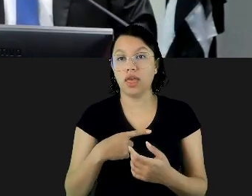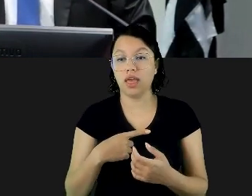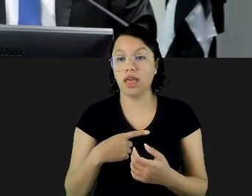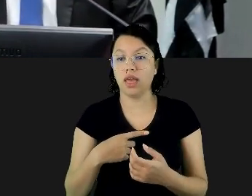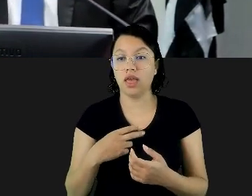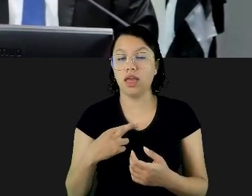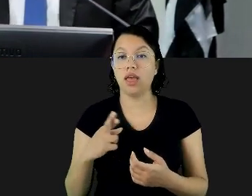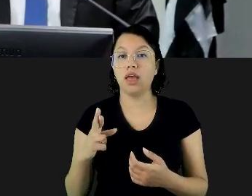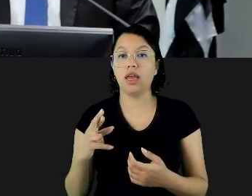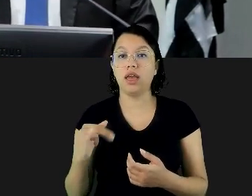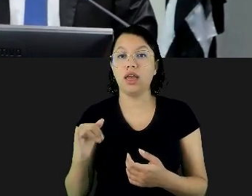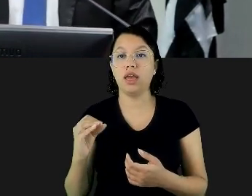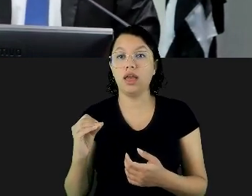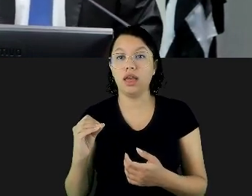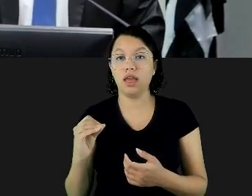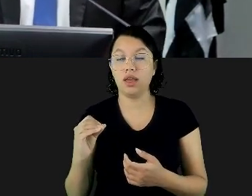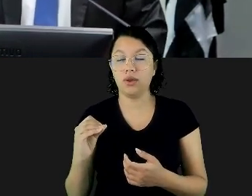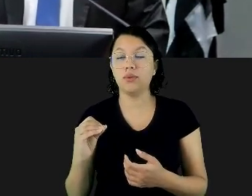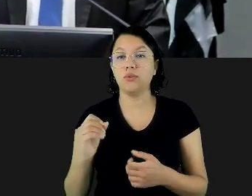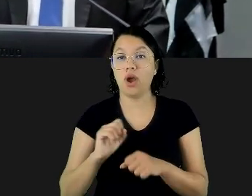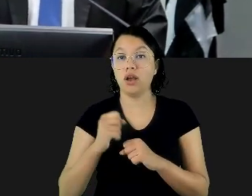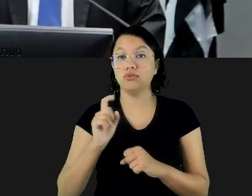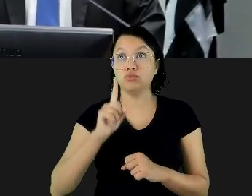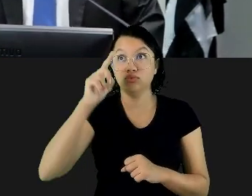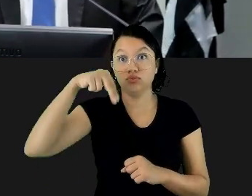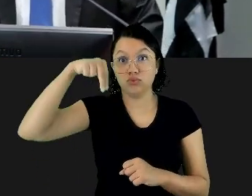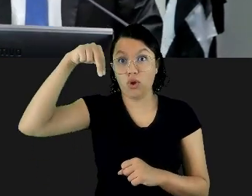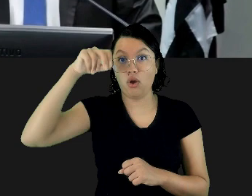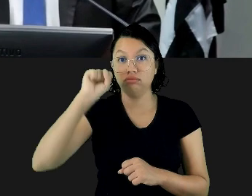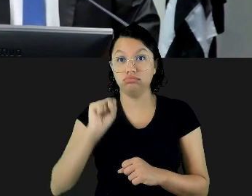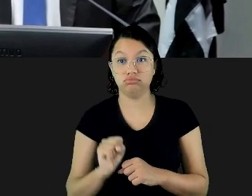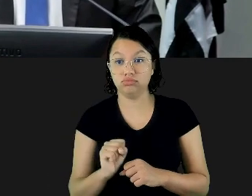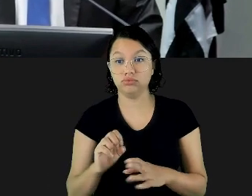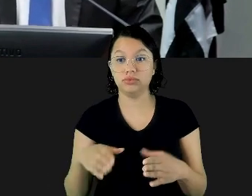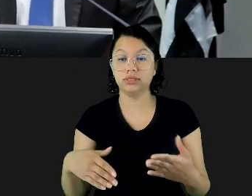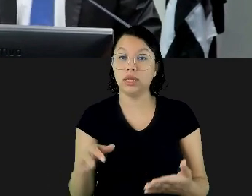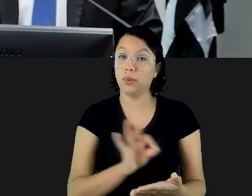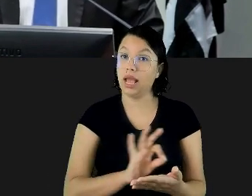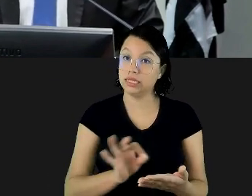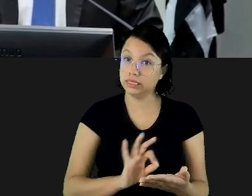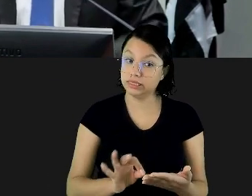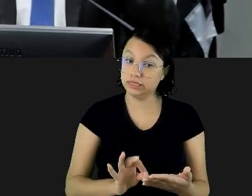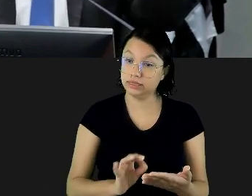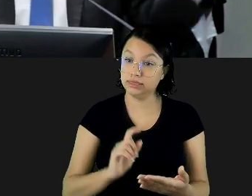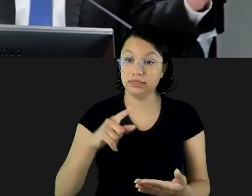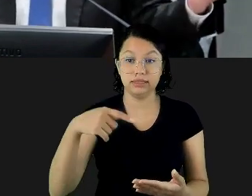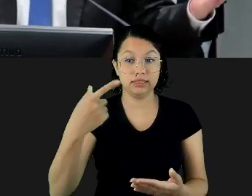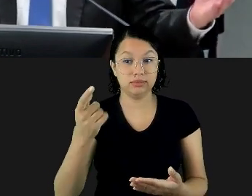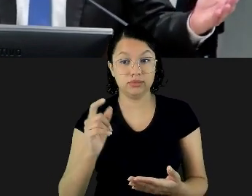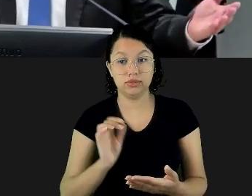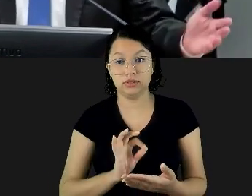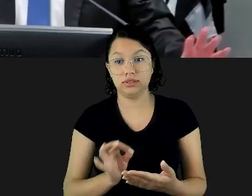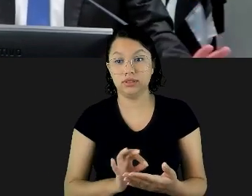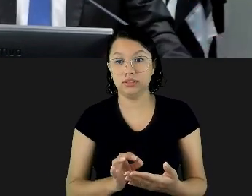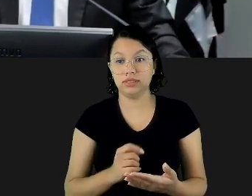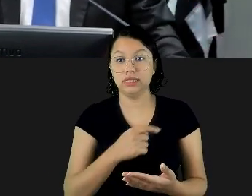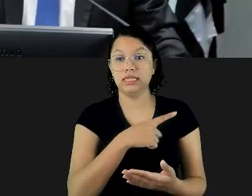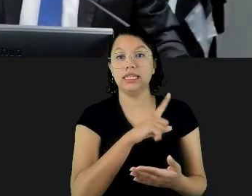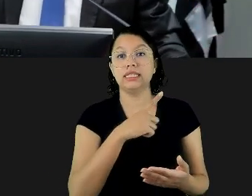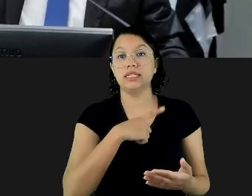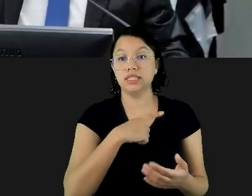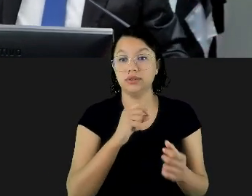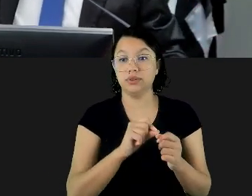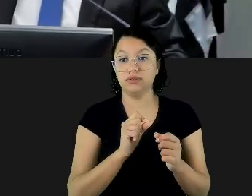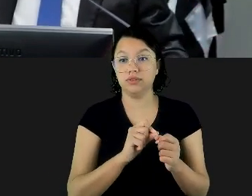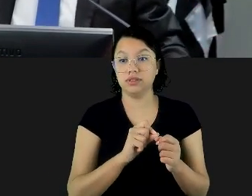Sul. Nós vamos. Então, vocês assinam primeiro, aí nós assinamos, e eles que tinham que fazer do Norte falaram, não, agora